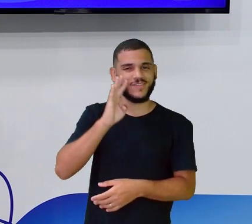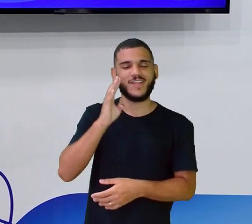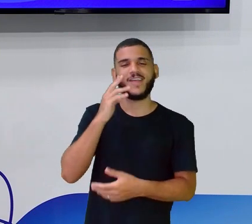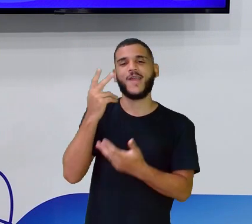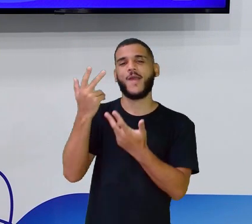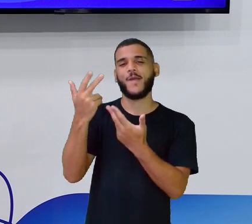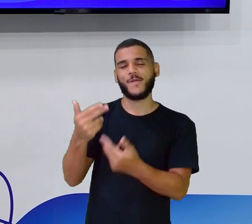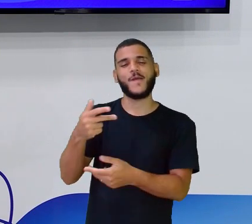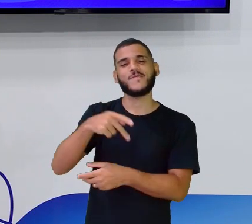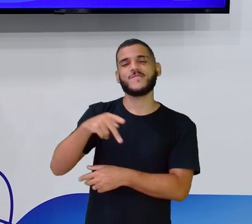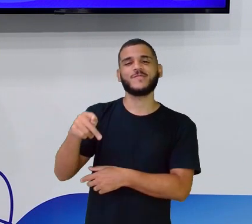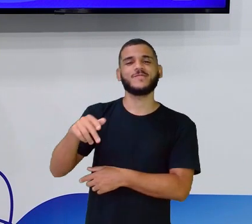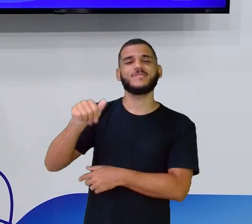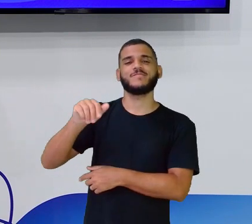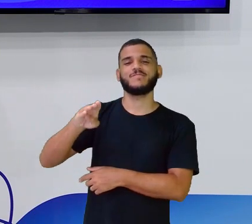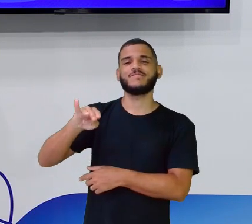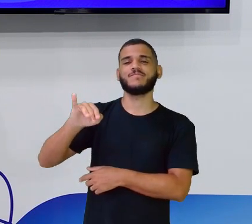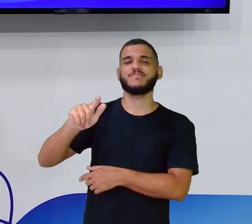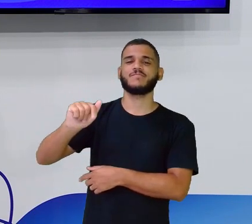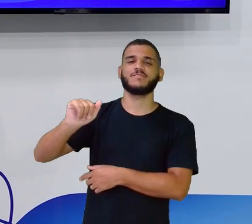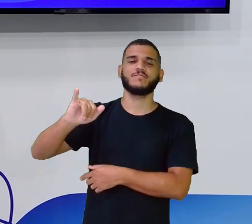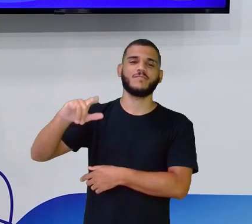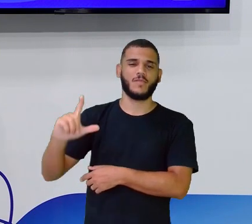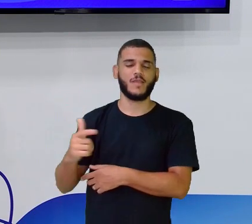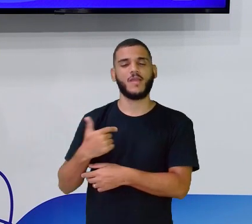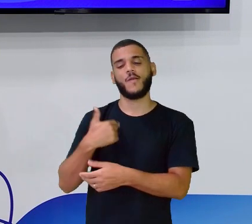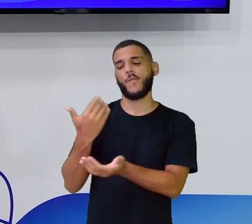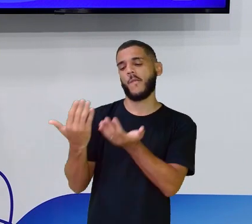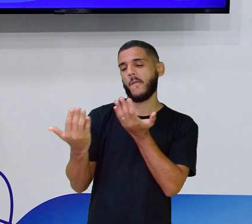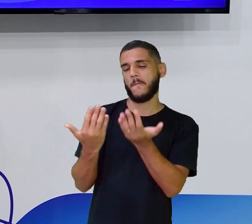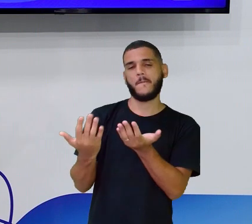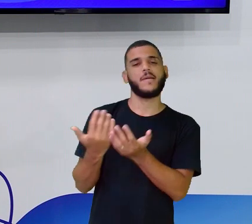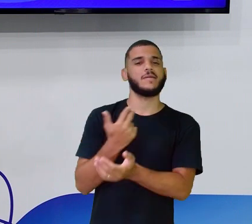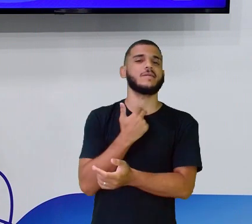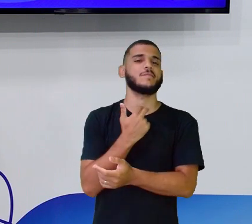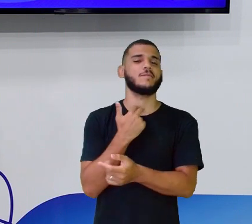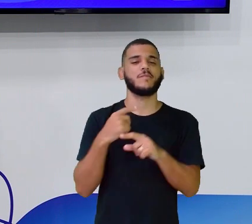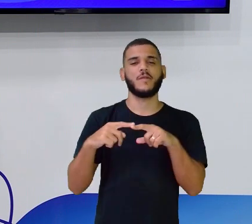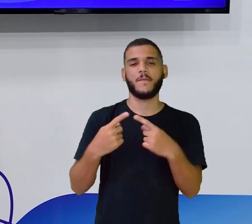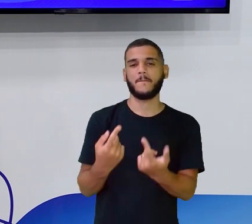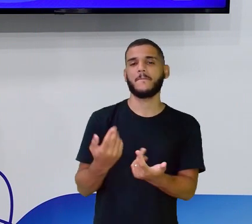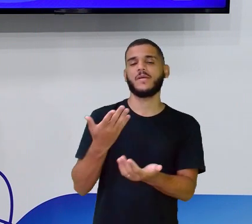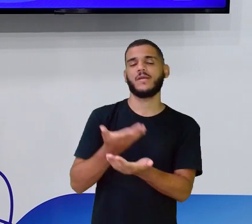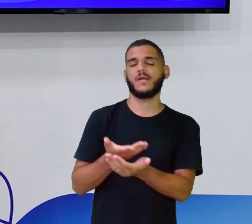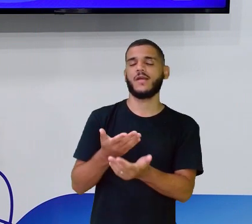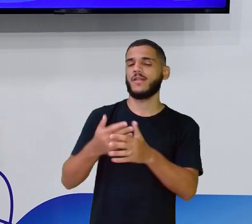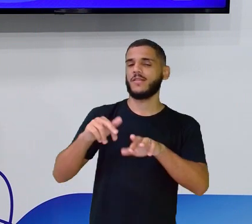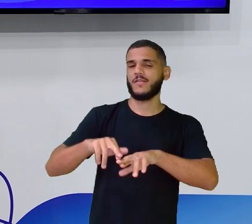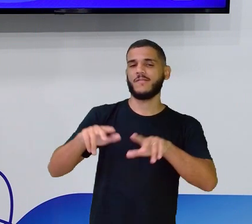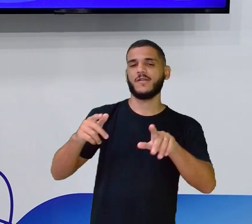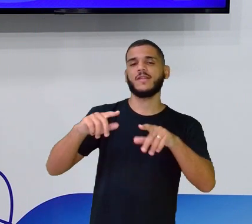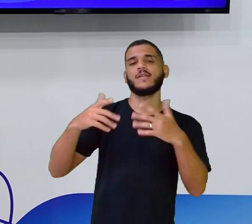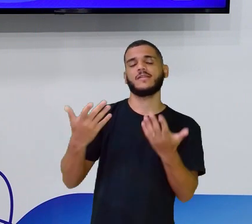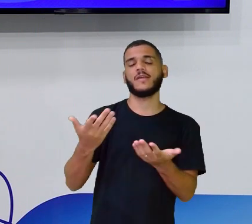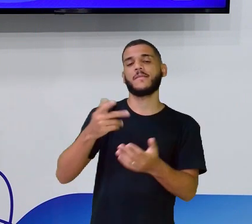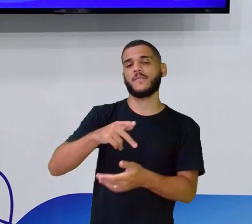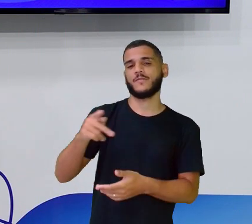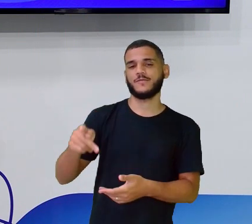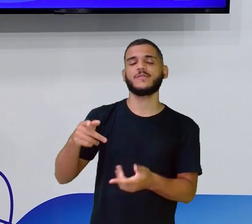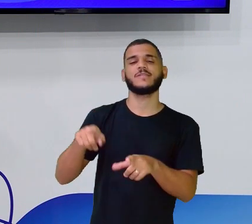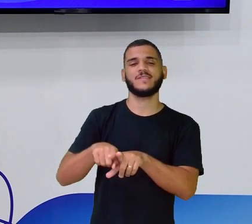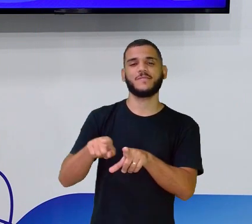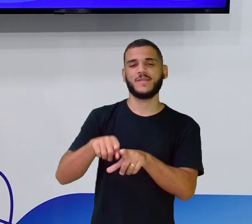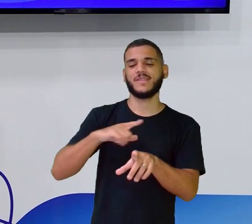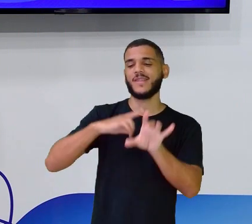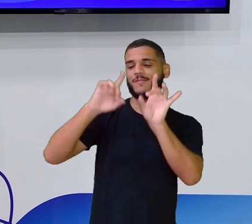quanto a da professora Abigail. Não vou fazer comparações, porque são aulas diferentes e a professora Abigail tem um